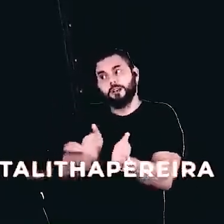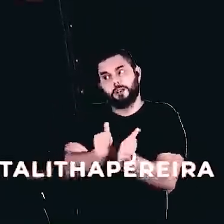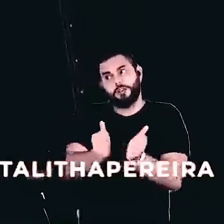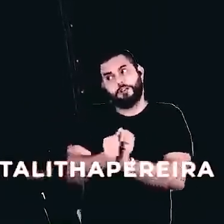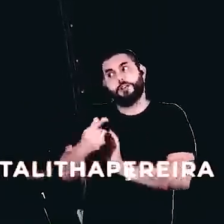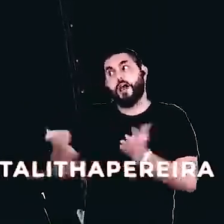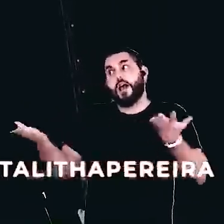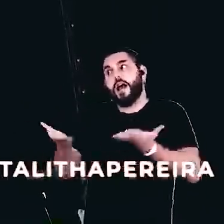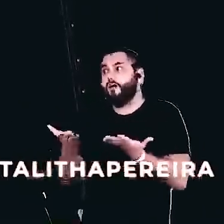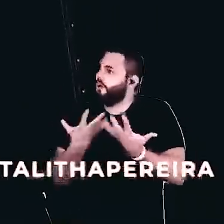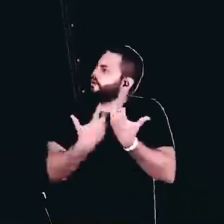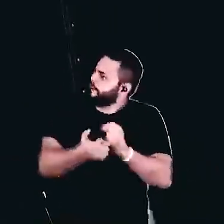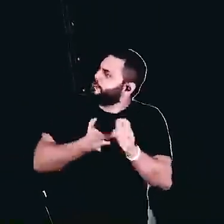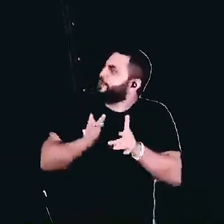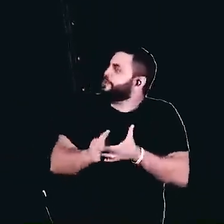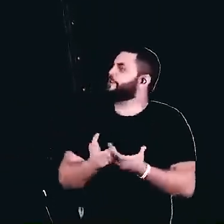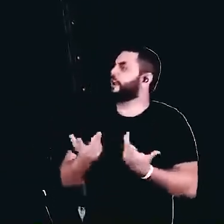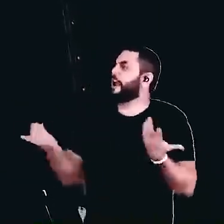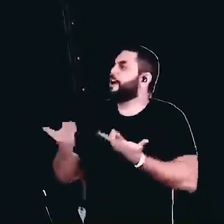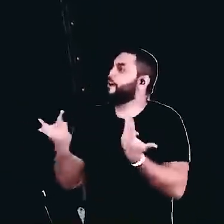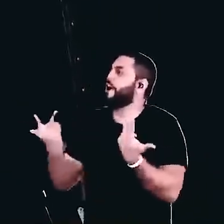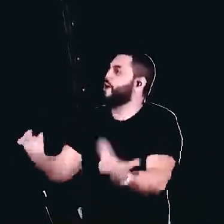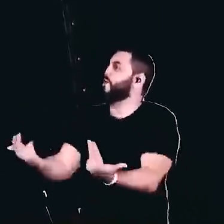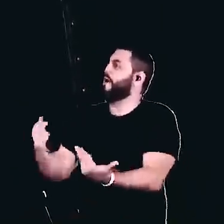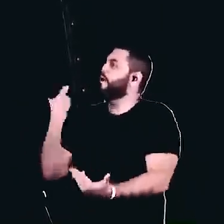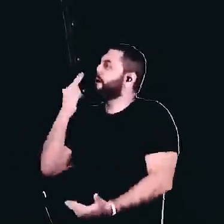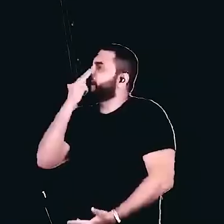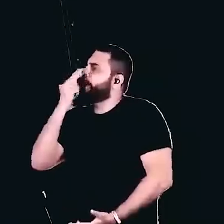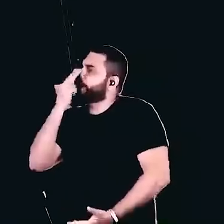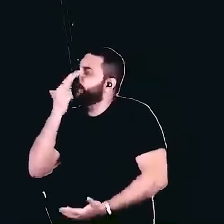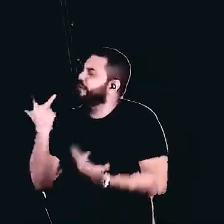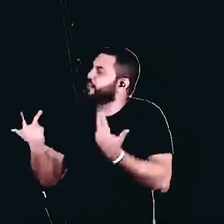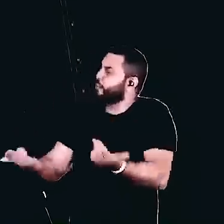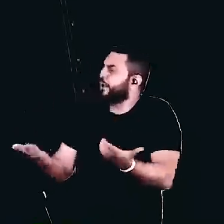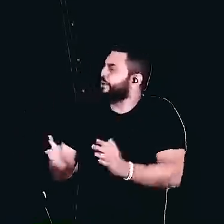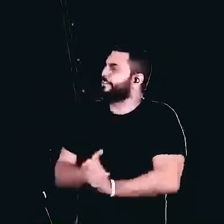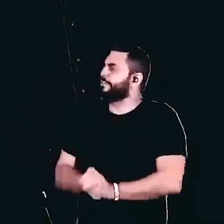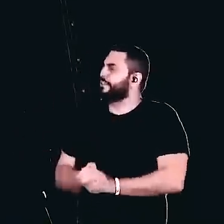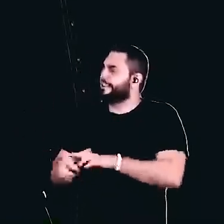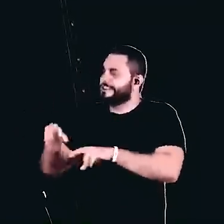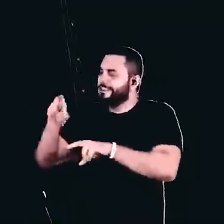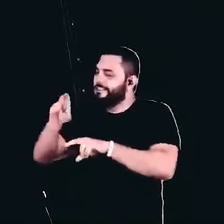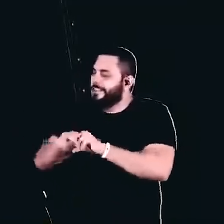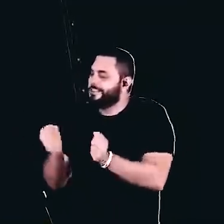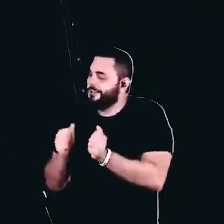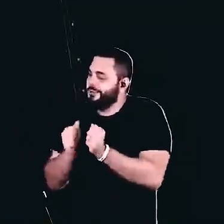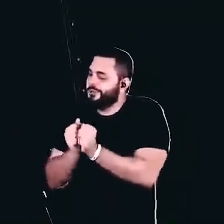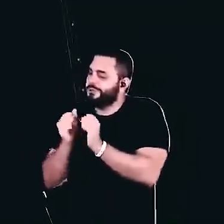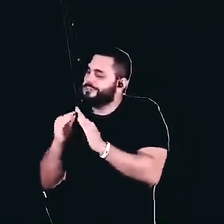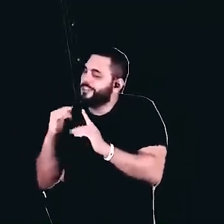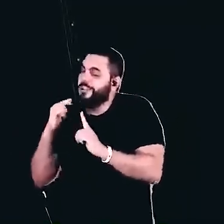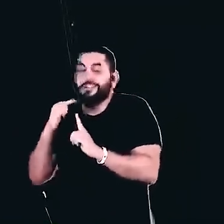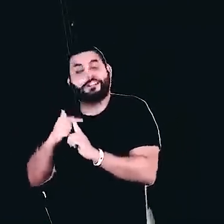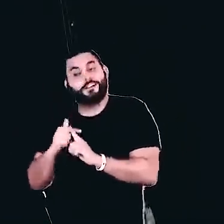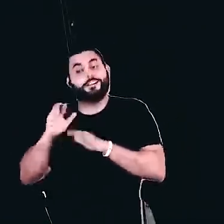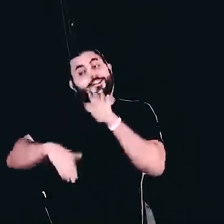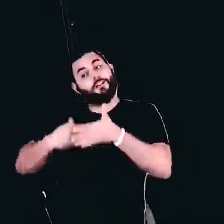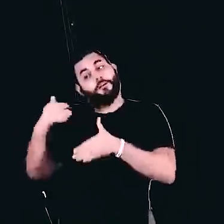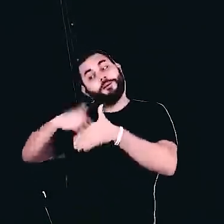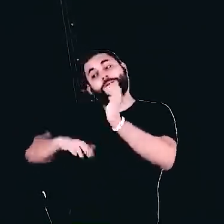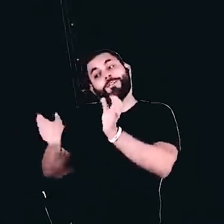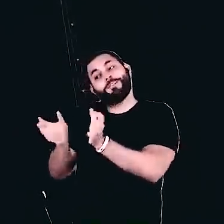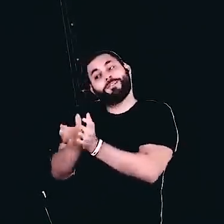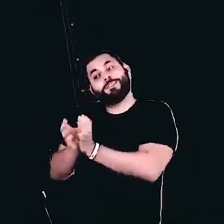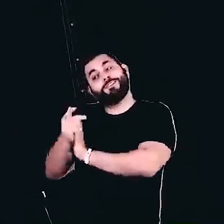Mas agora ele aceitou Jesus, ou seja, ele é teu irmão na fé, vai sentar do teu lado no banco da igreja, talvez vá para tua